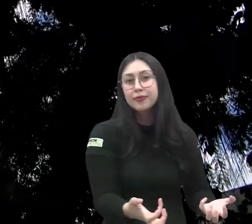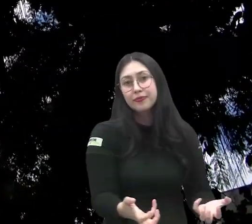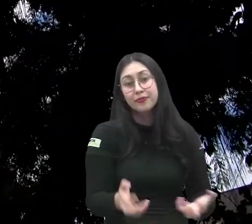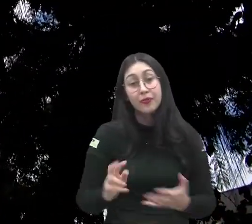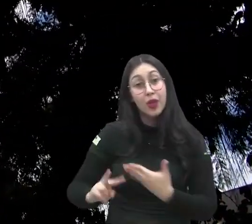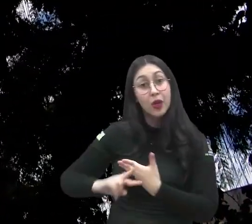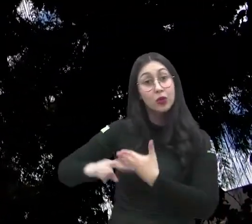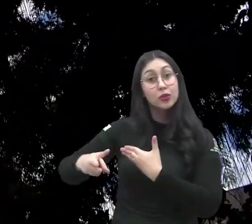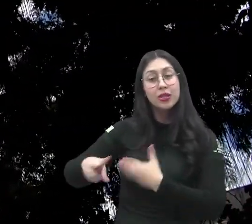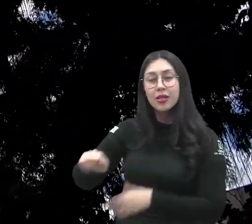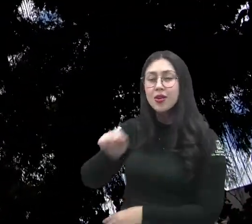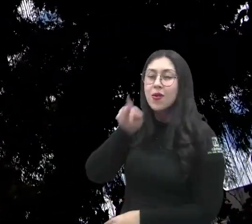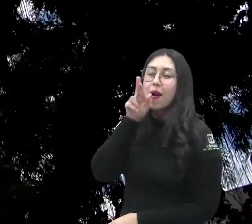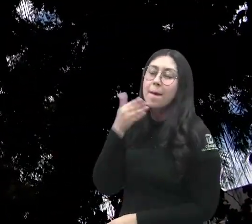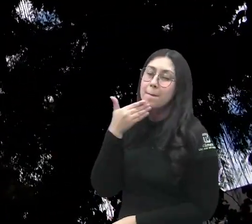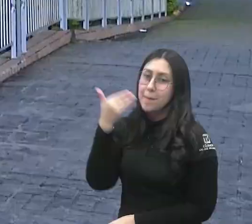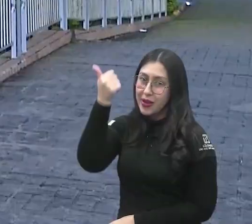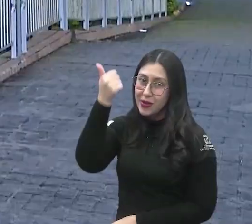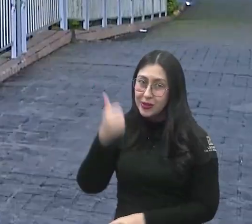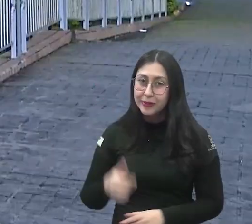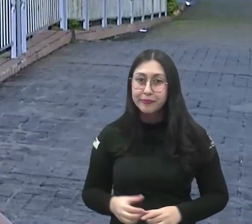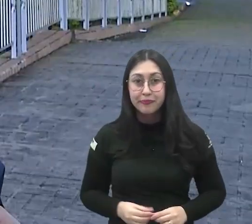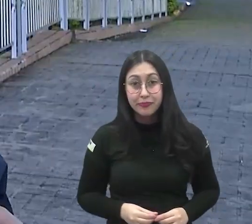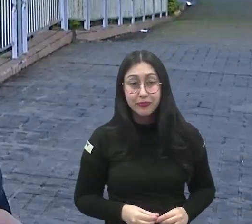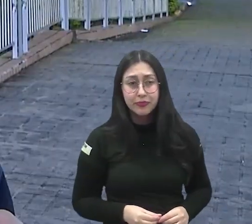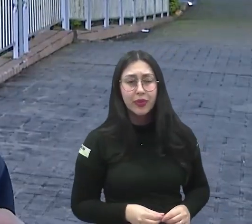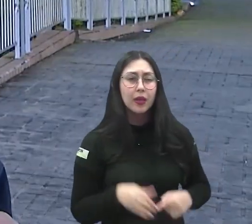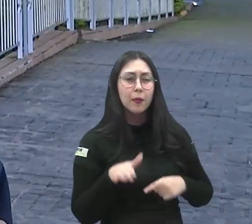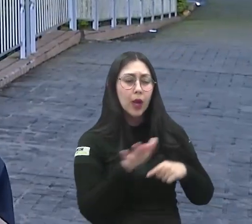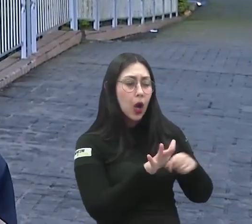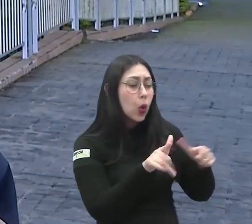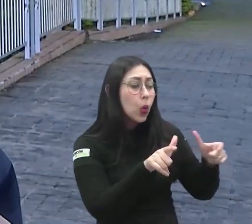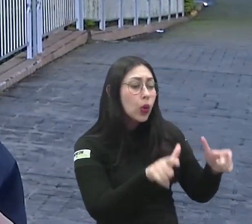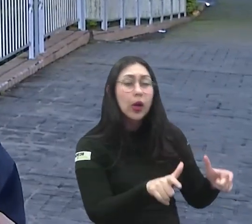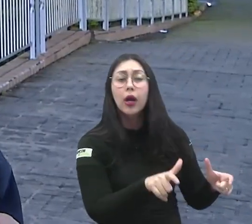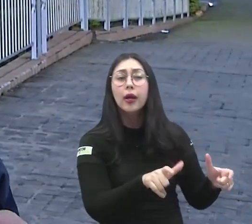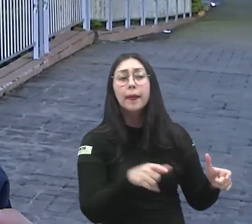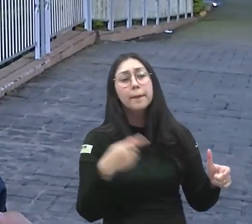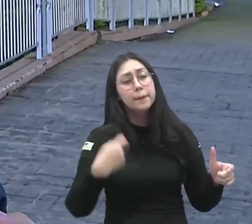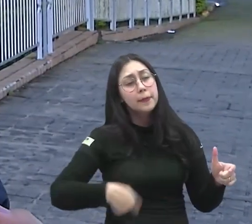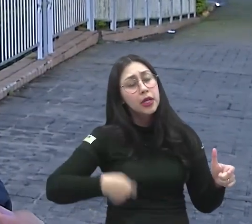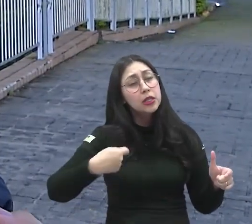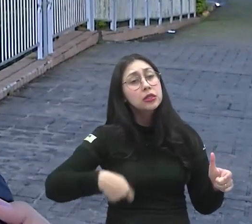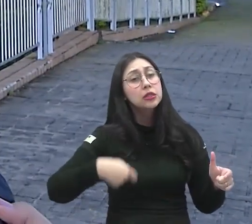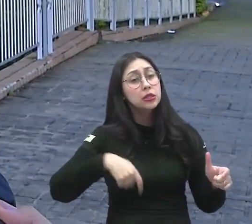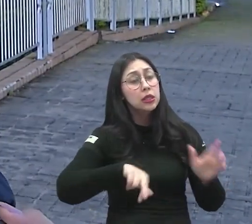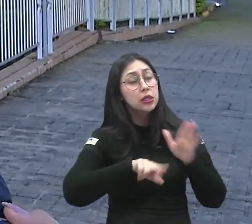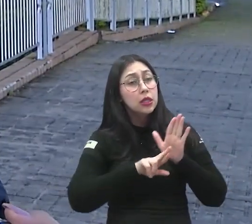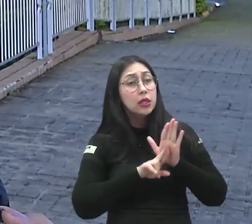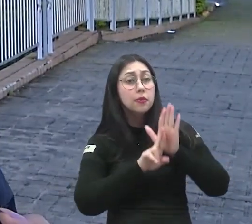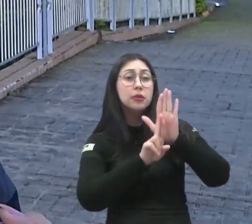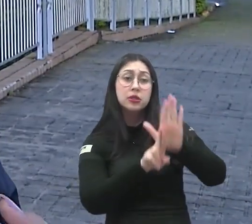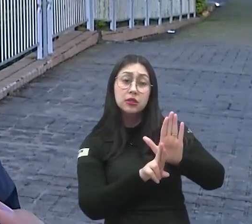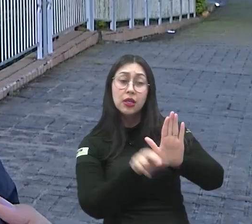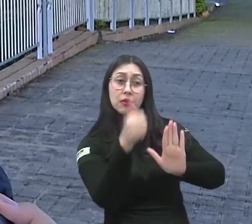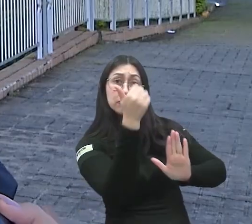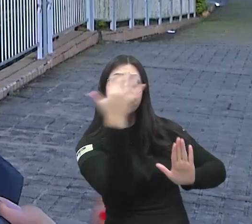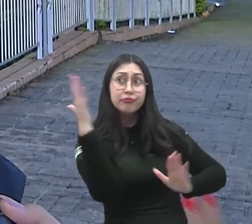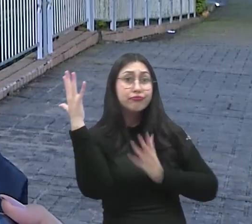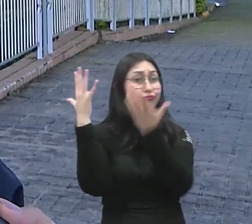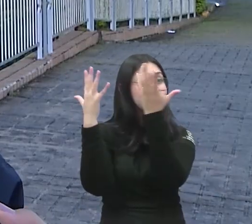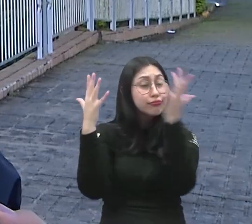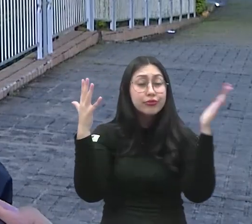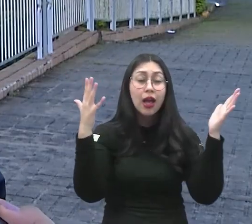melhor qualidade do ar. Para que o espaço seja favorável, é importante que ele represente o